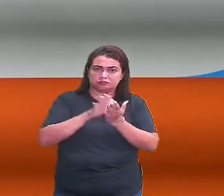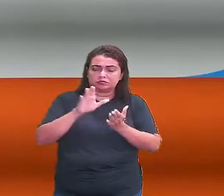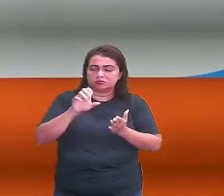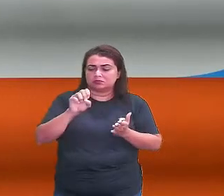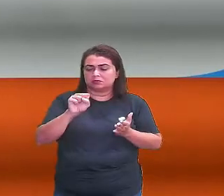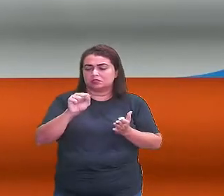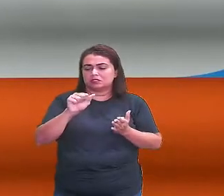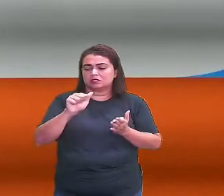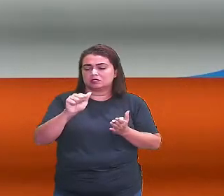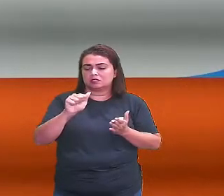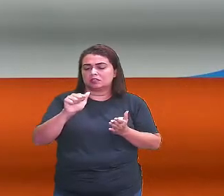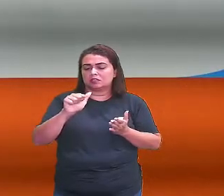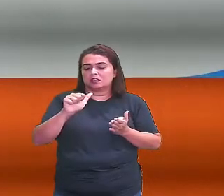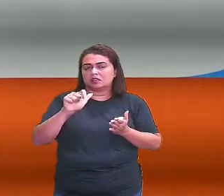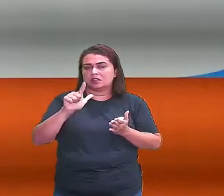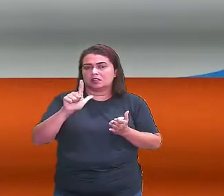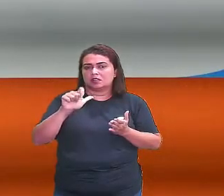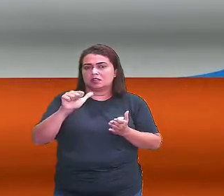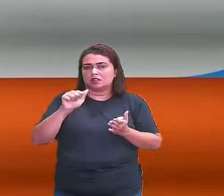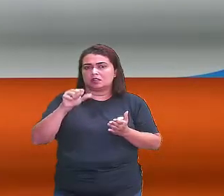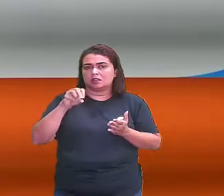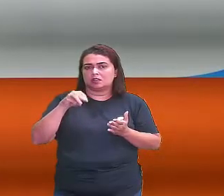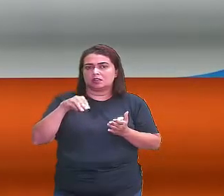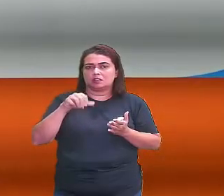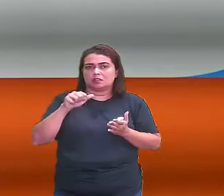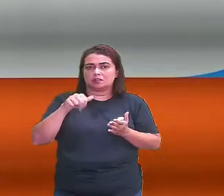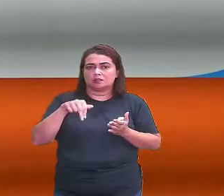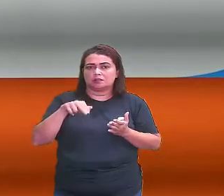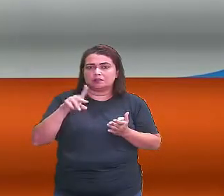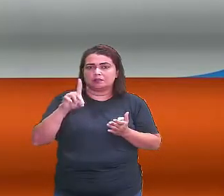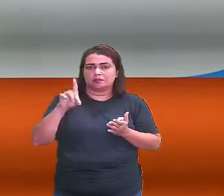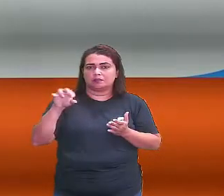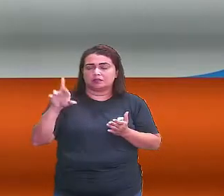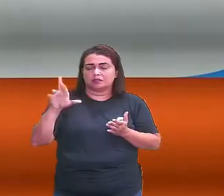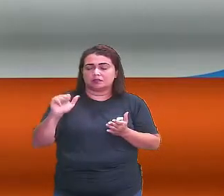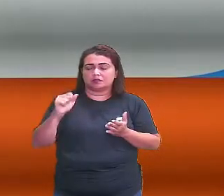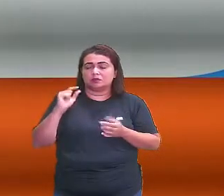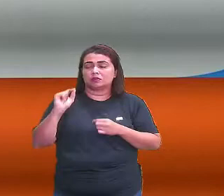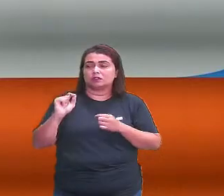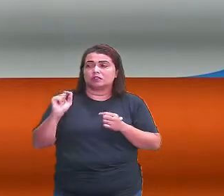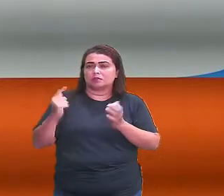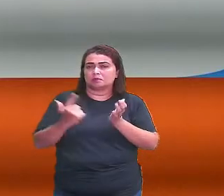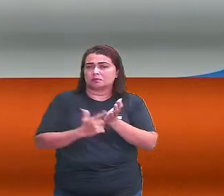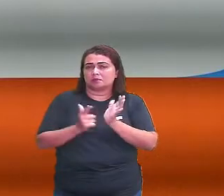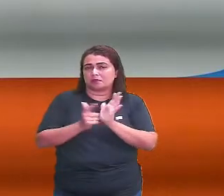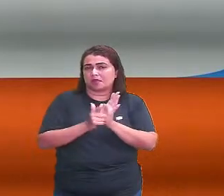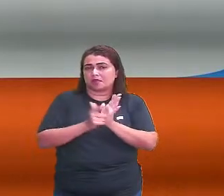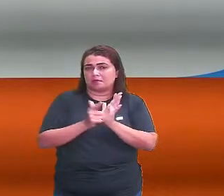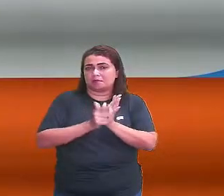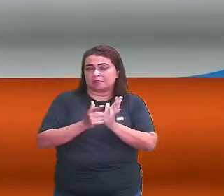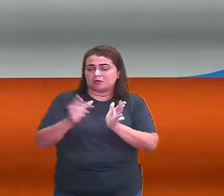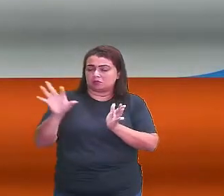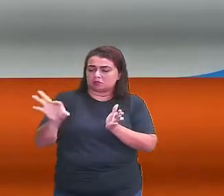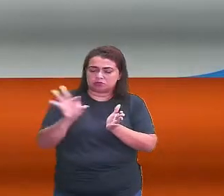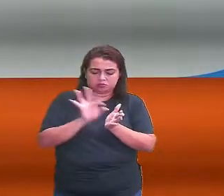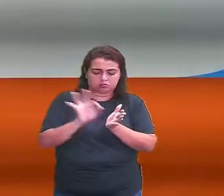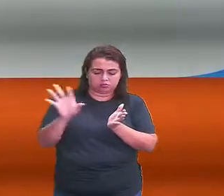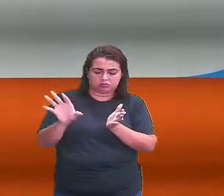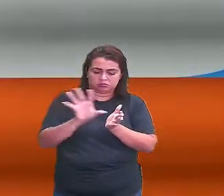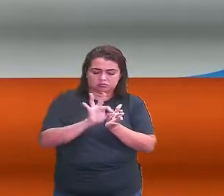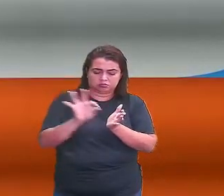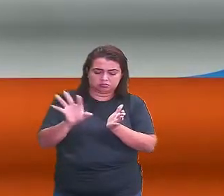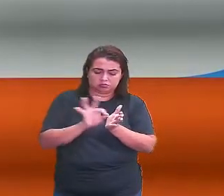nesse lugar, na editora Salamandra, foi eles que pegaram todas as folhas do livro, botaram todas juntinhas,